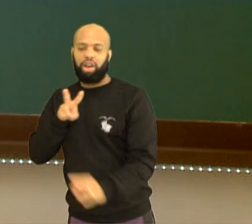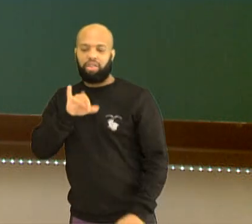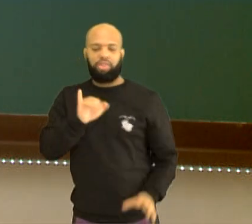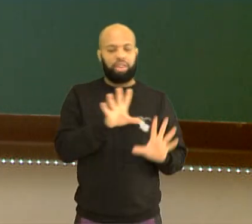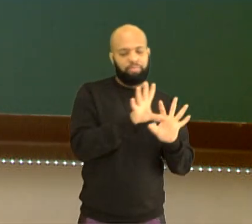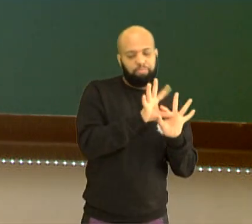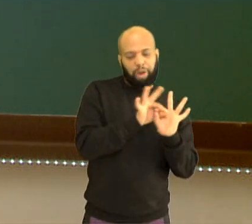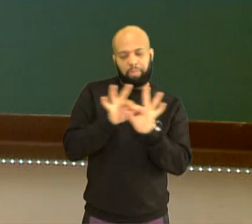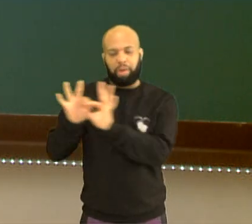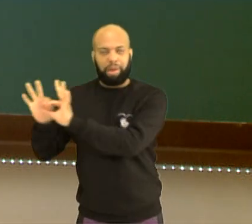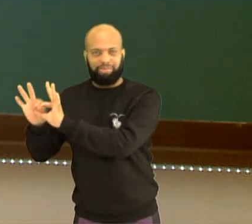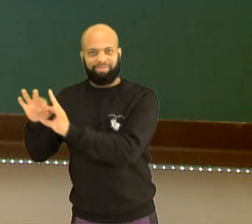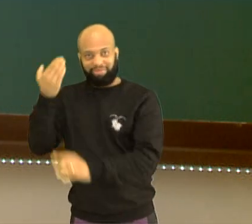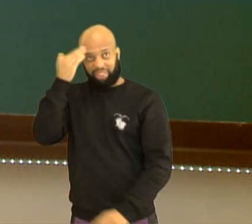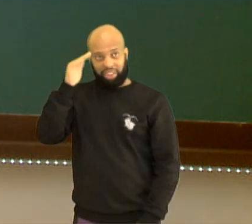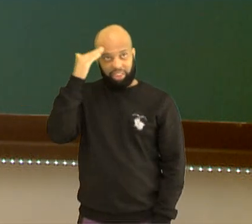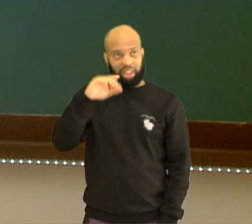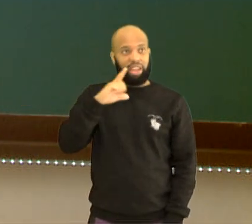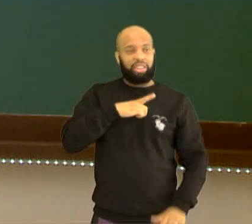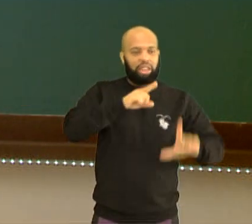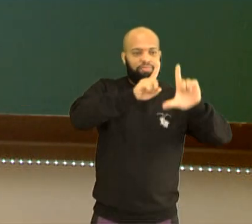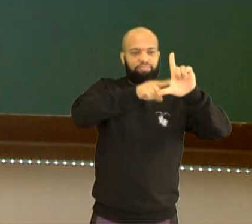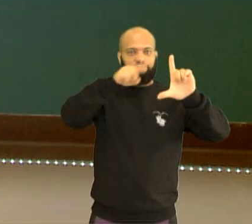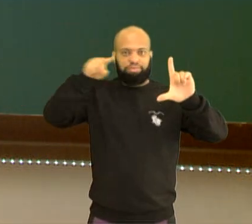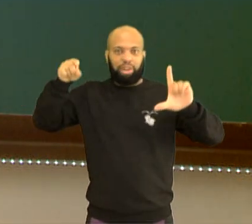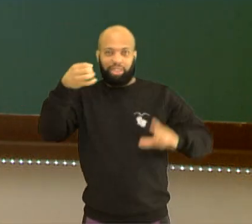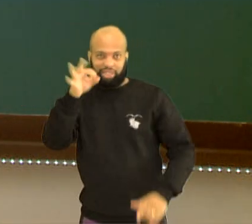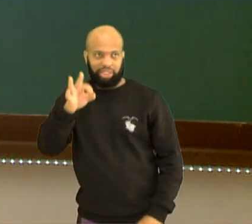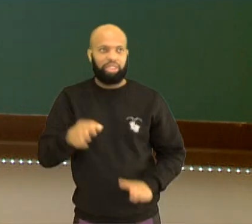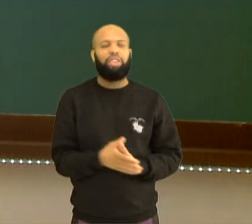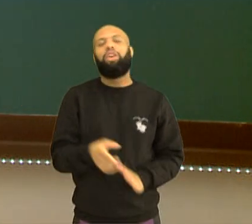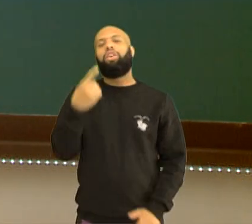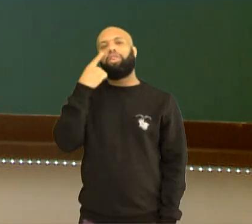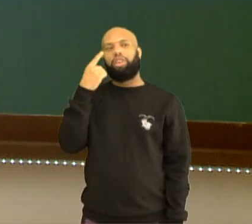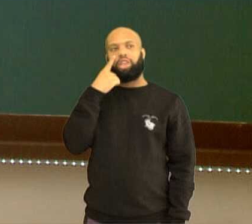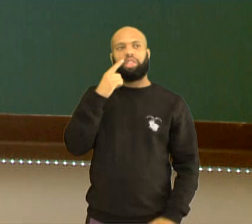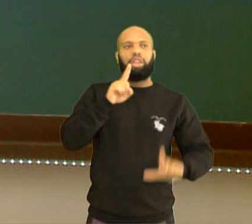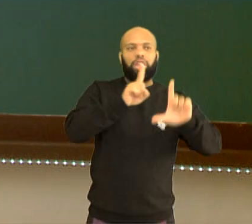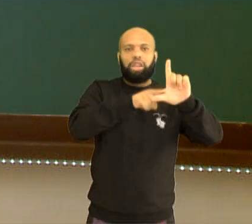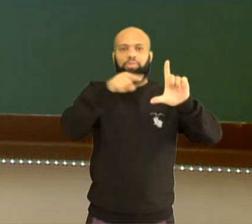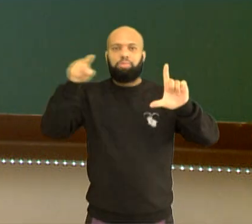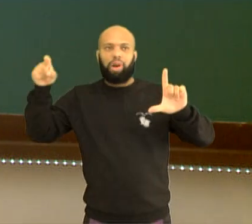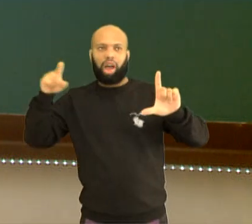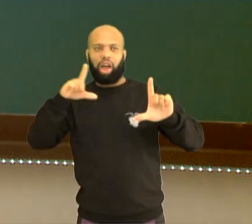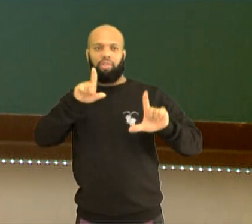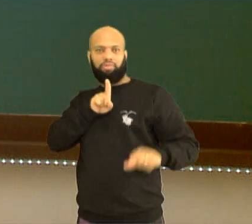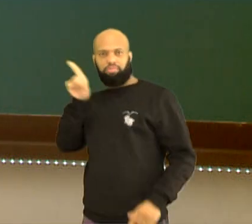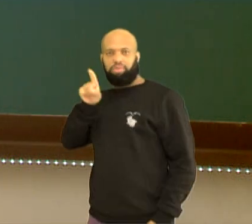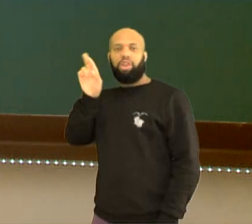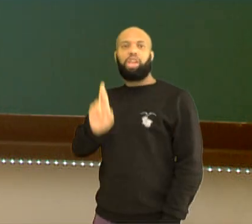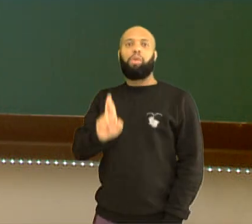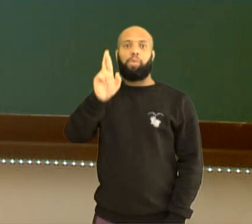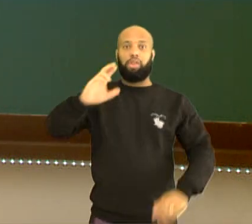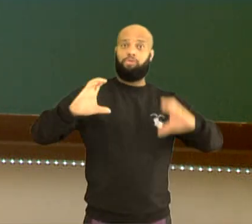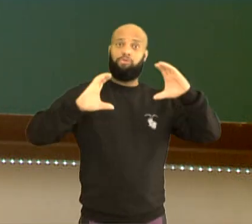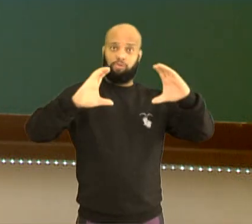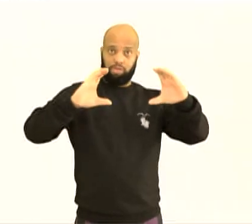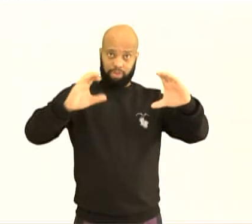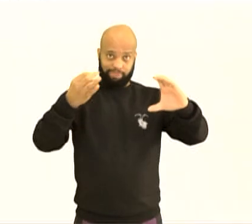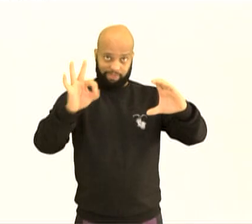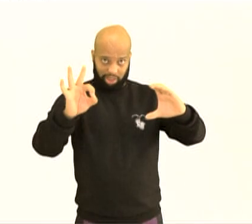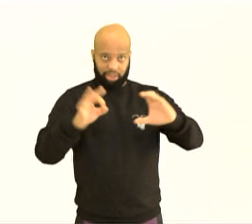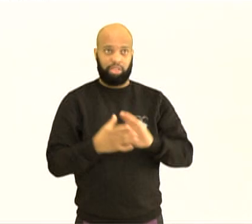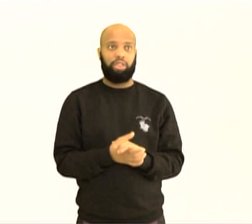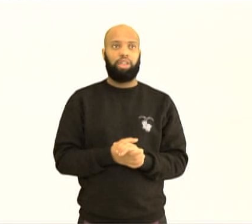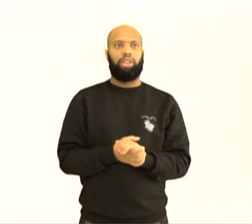agora um pouquinho aqui. Temos um gráfico, tá bom? E olha só, os gráficos ao lado, eles representam funções, tá?